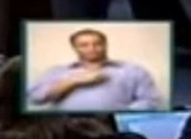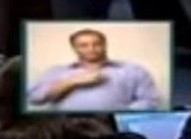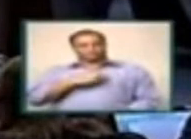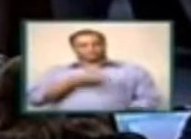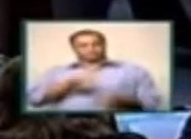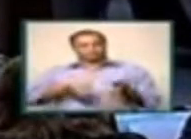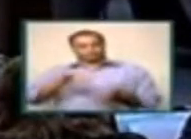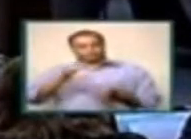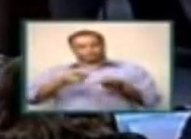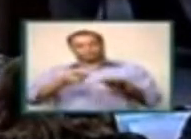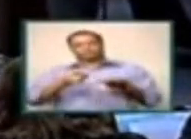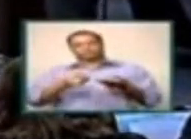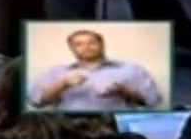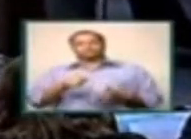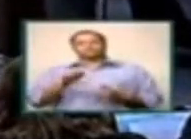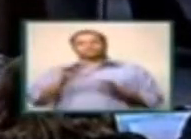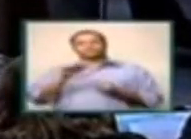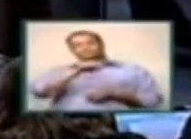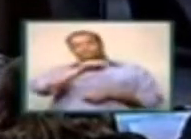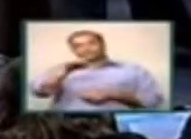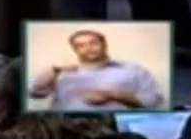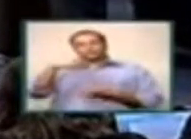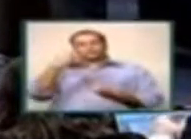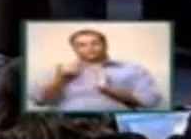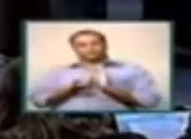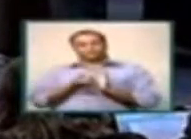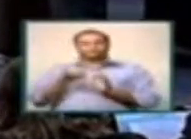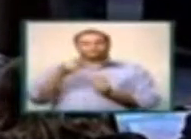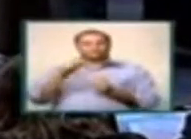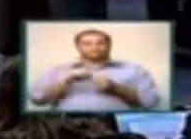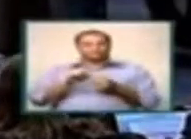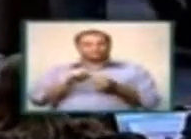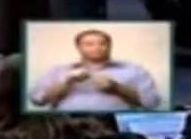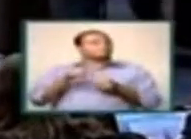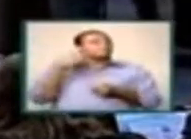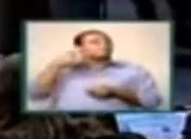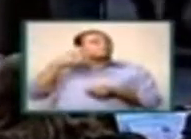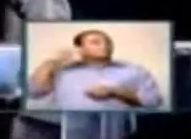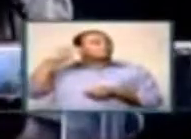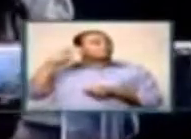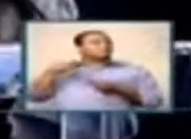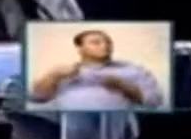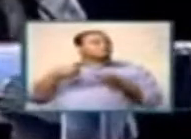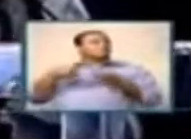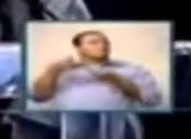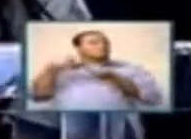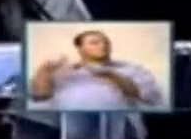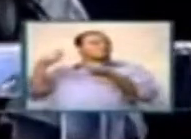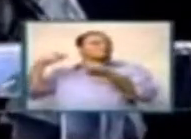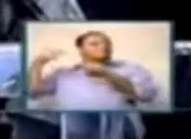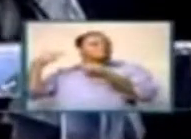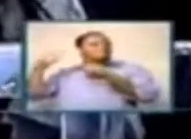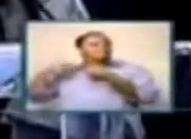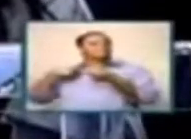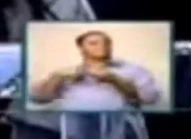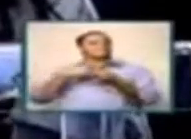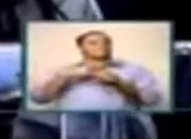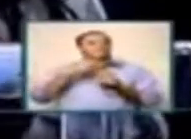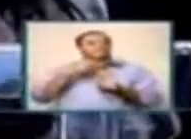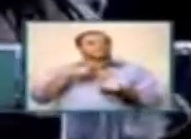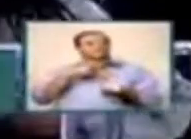senhor ministro, como todos os que me antecederam, ressalto inicialmente a importância de